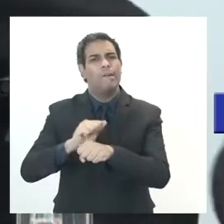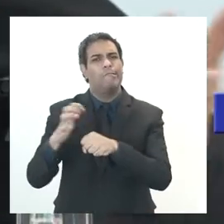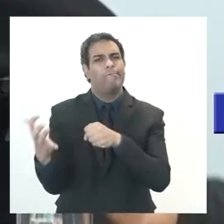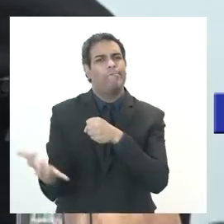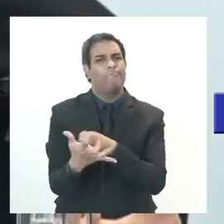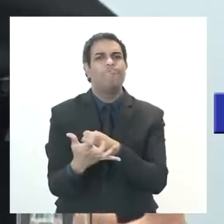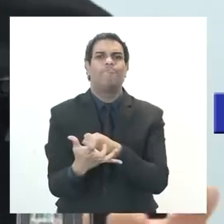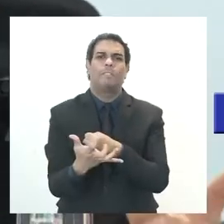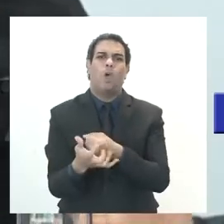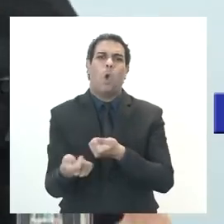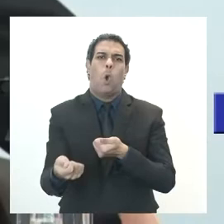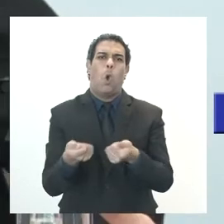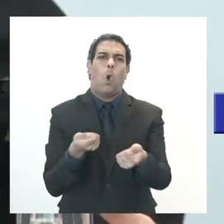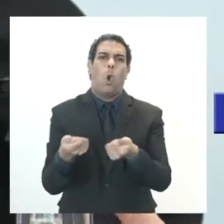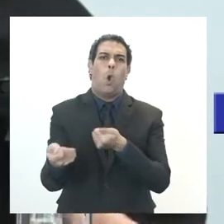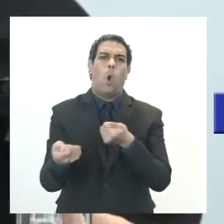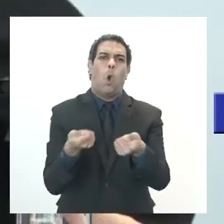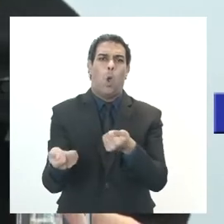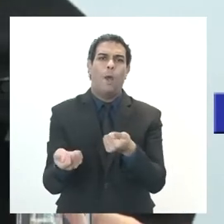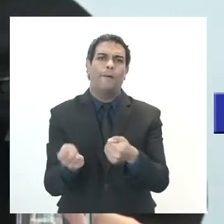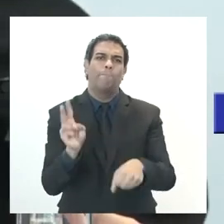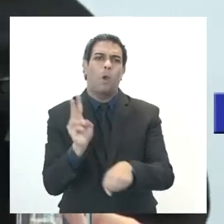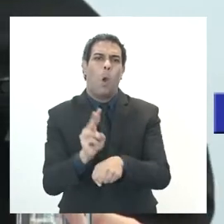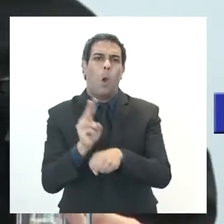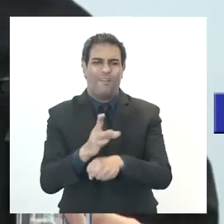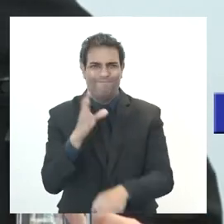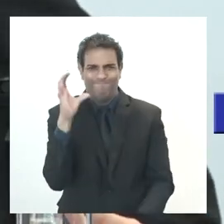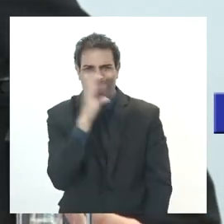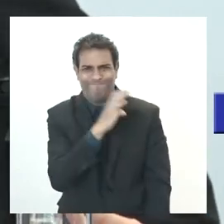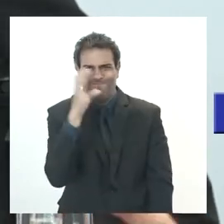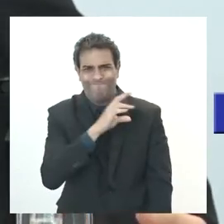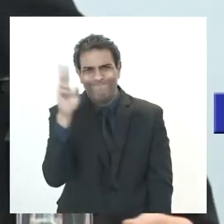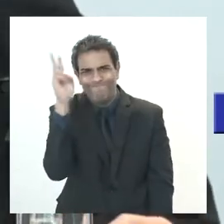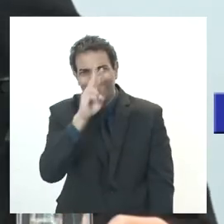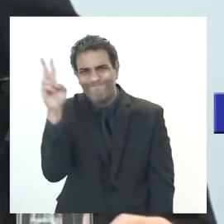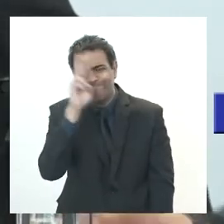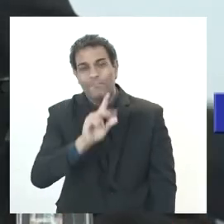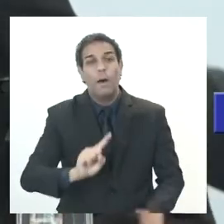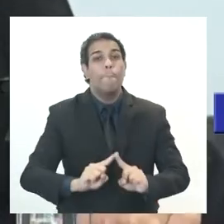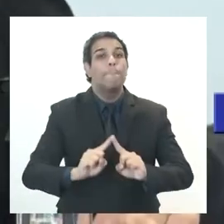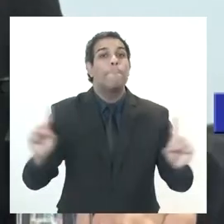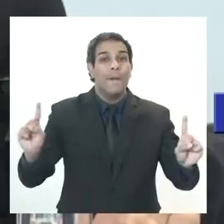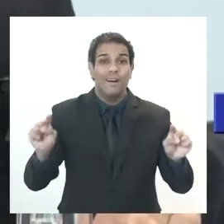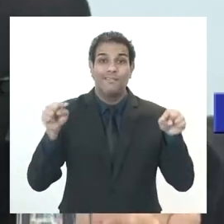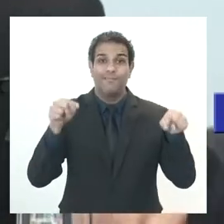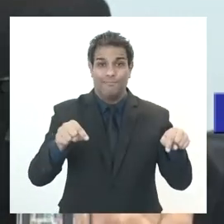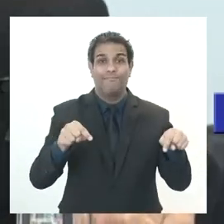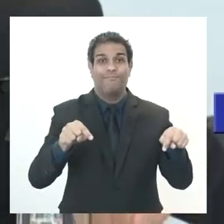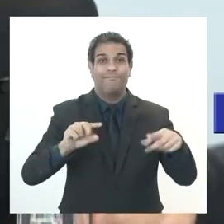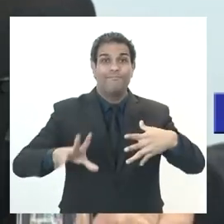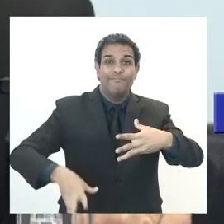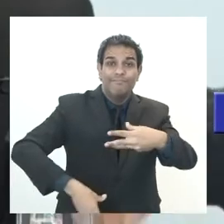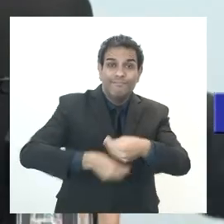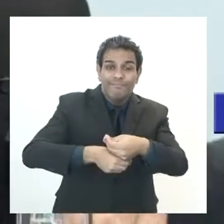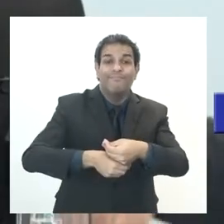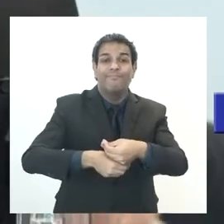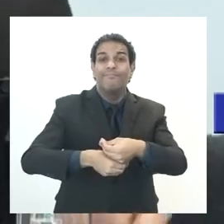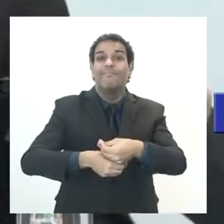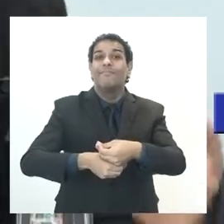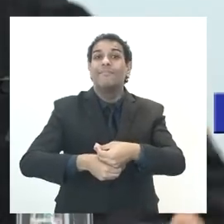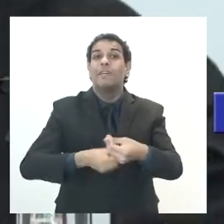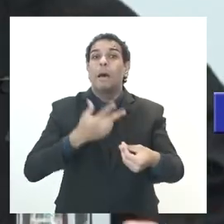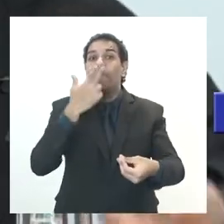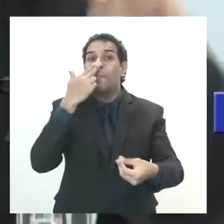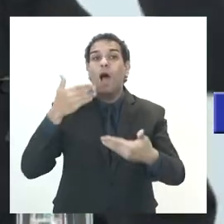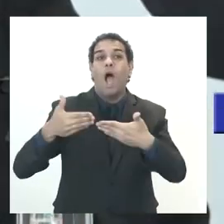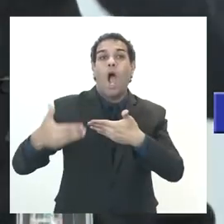nos impôs a todos uma situação emergencial mas que a emenda atual quer caracterizar como